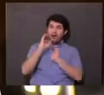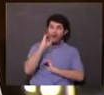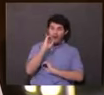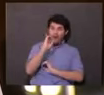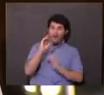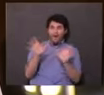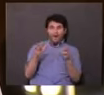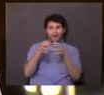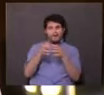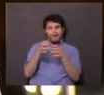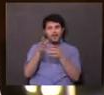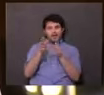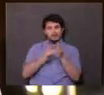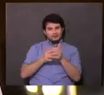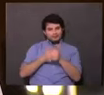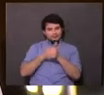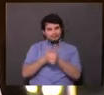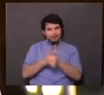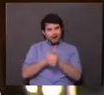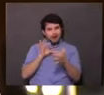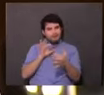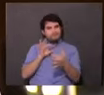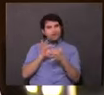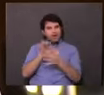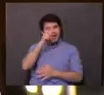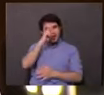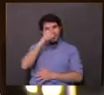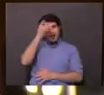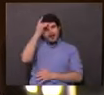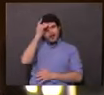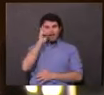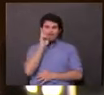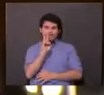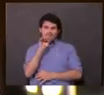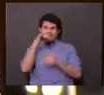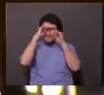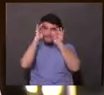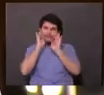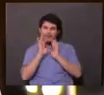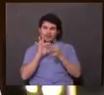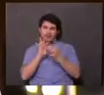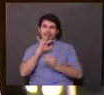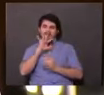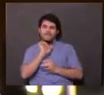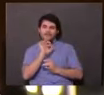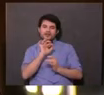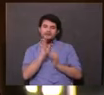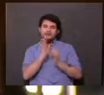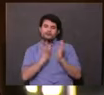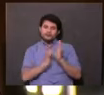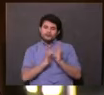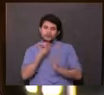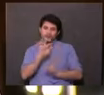cristã sintoniza-se com a lembrança e com o olhar de Maria em relação a Jesus, seu Filho e Nosso